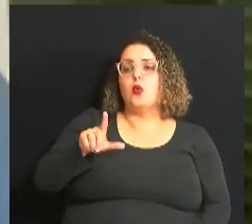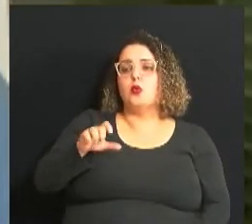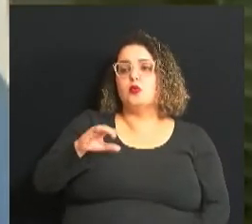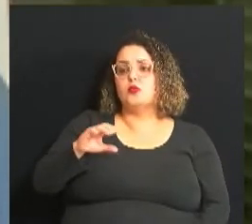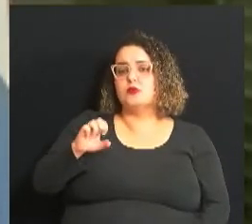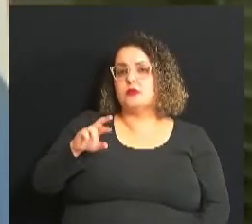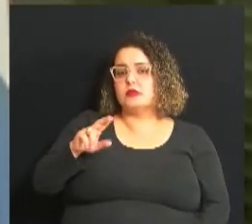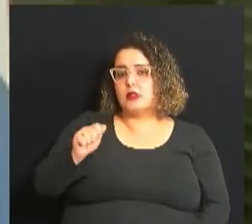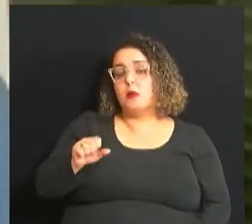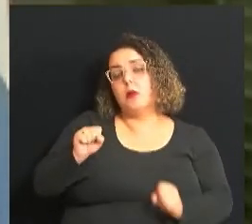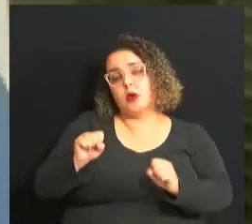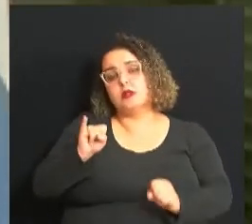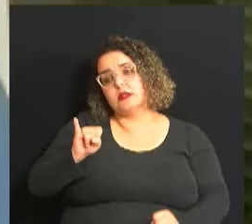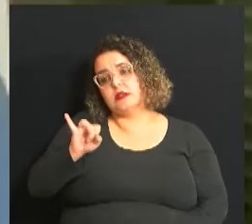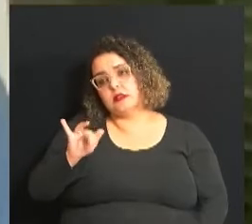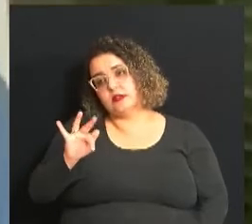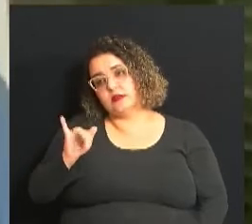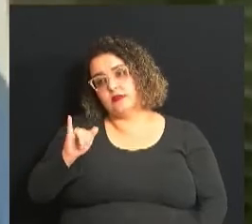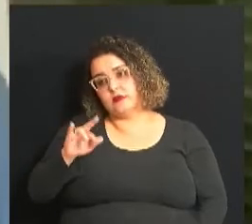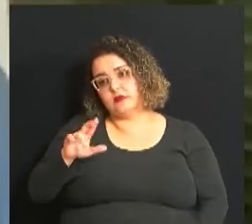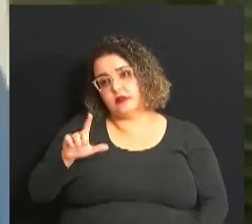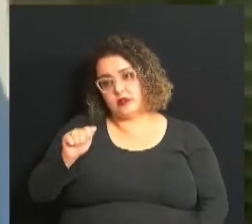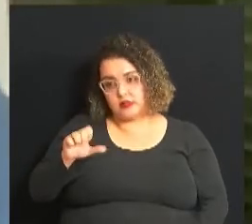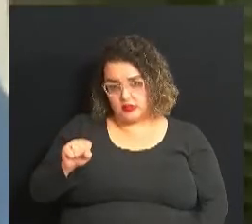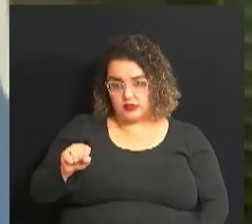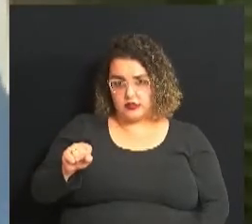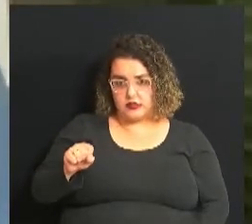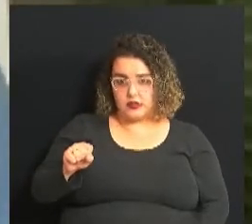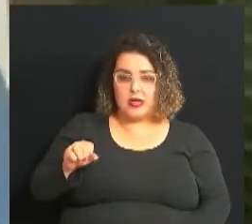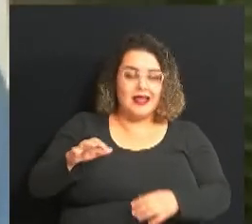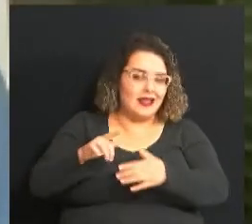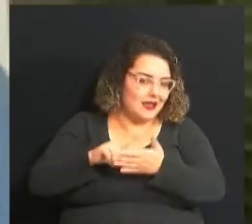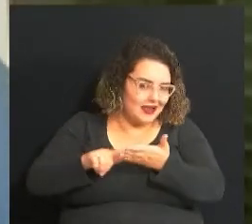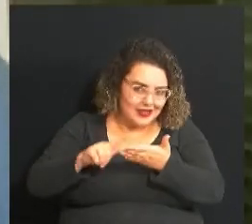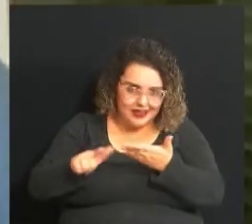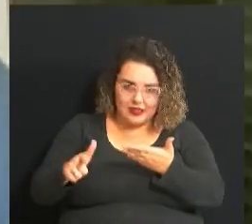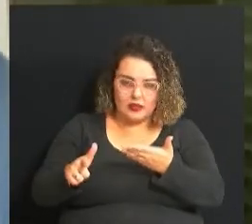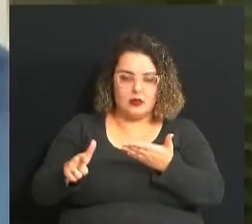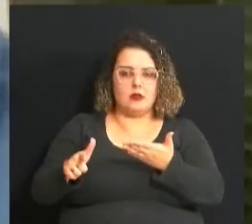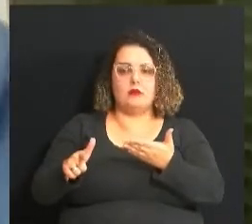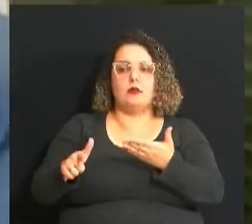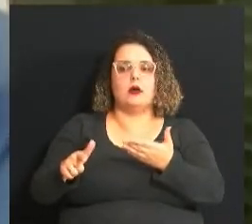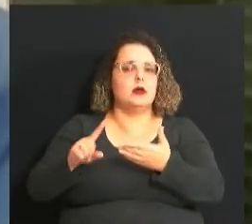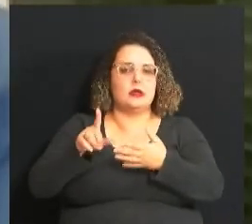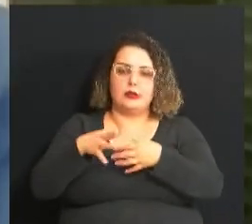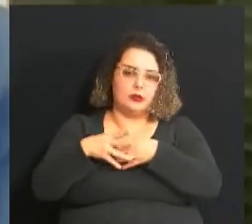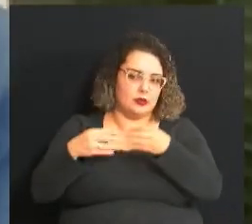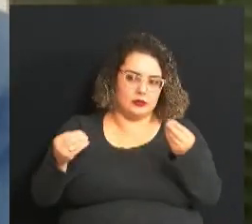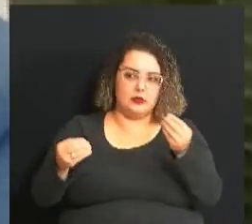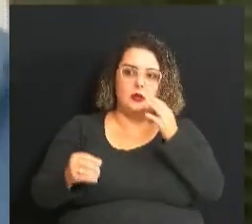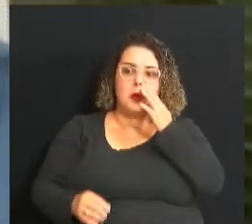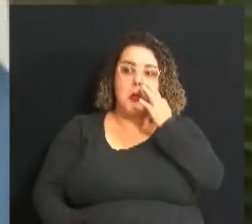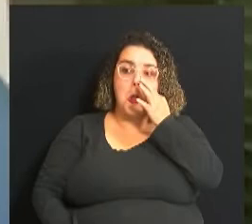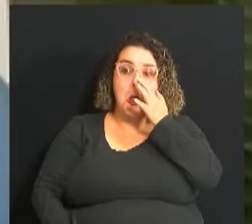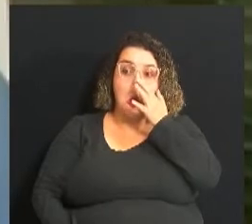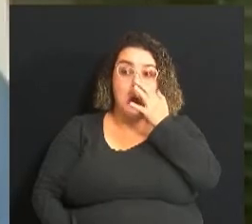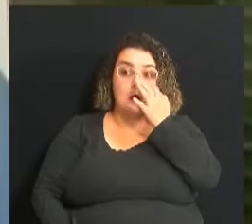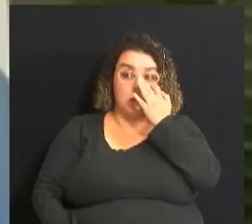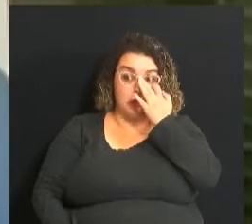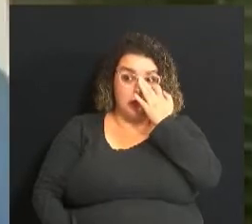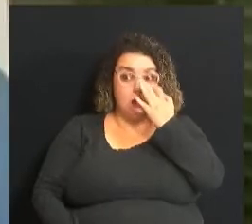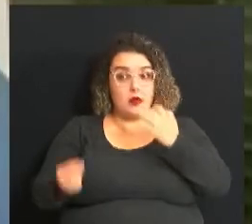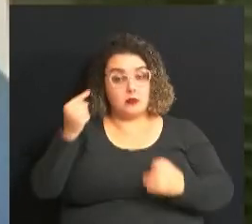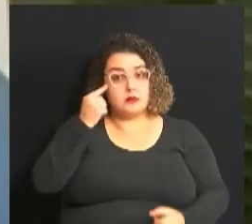dolorosa, uma úlcera limpa, que não cura. Essa úlcera geralmente tem que ser pensado em sífilis.